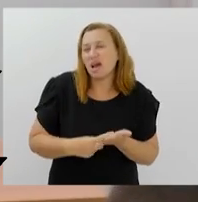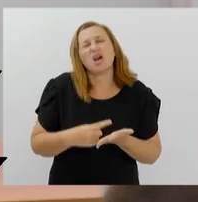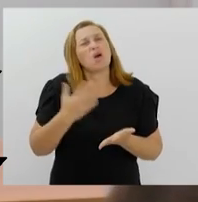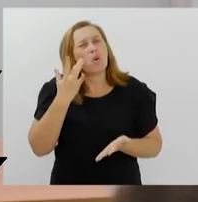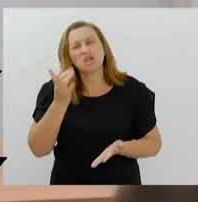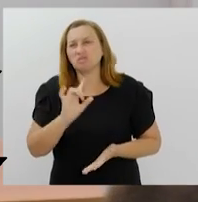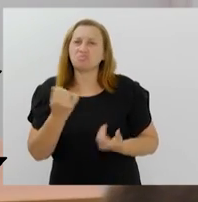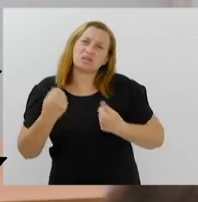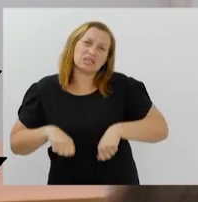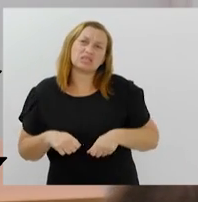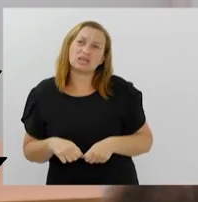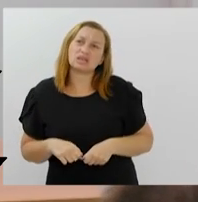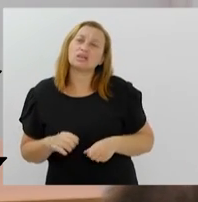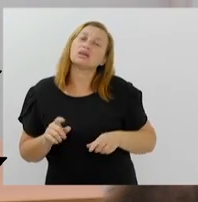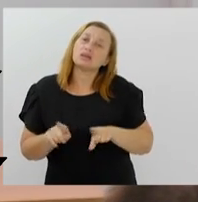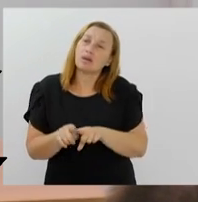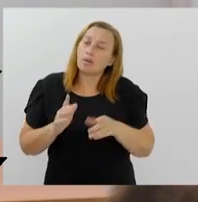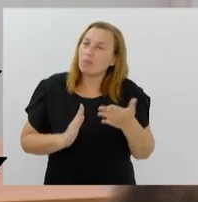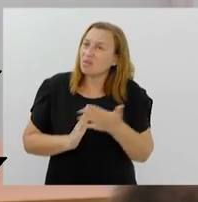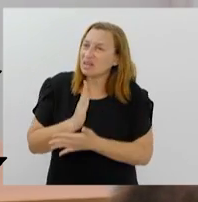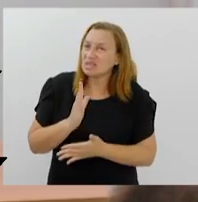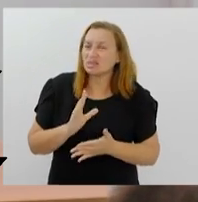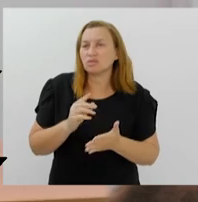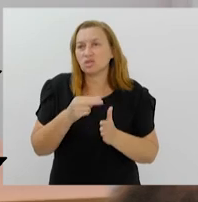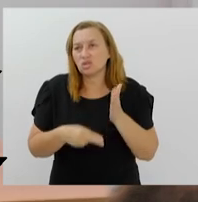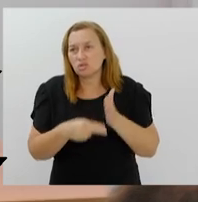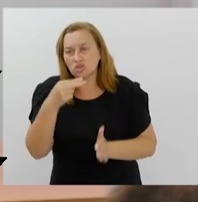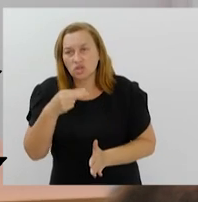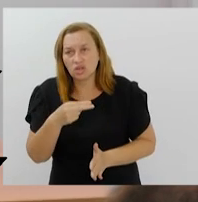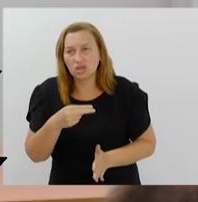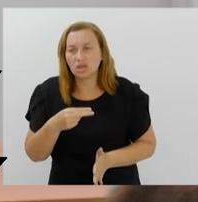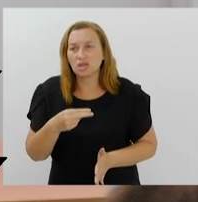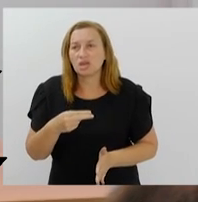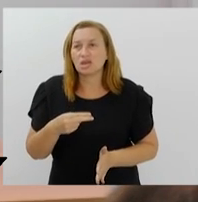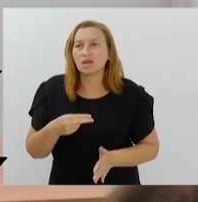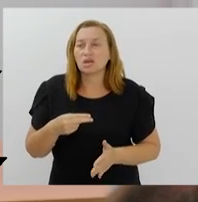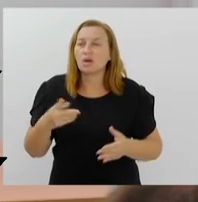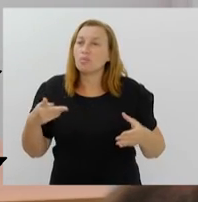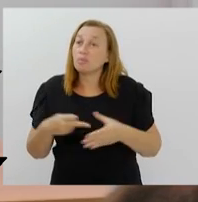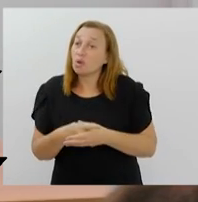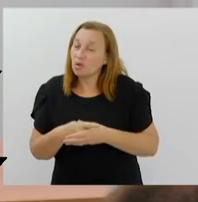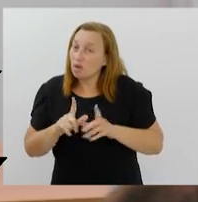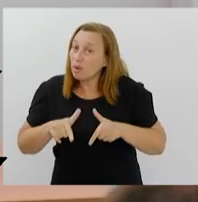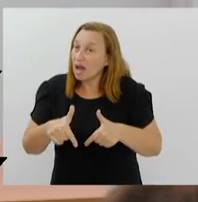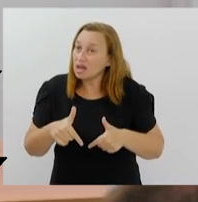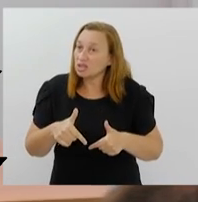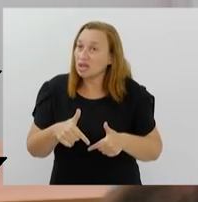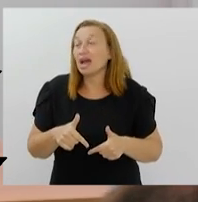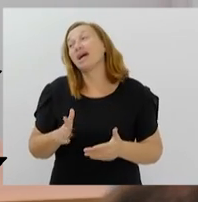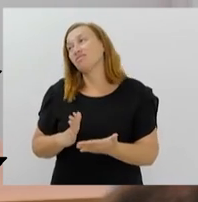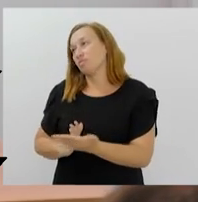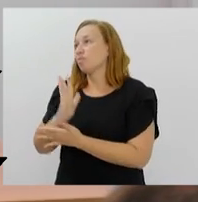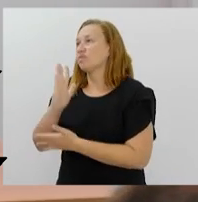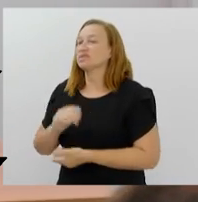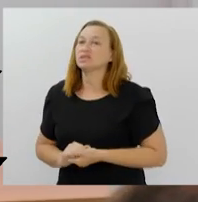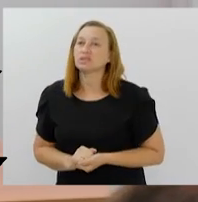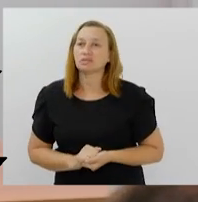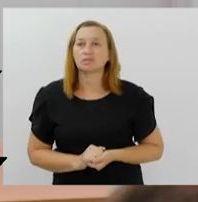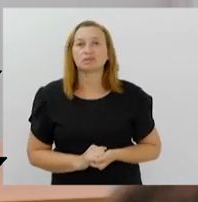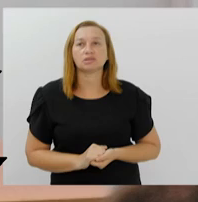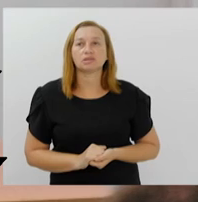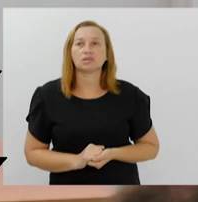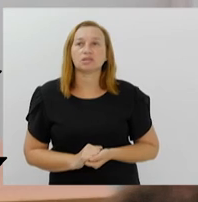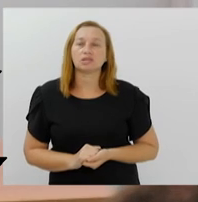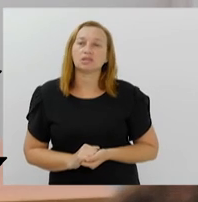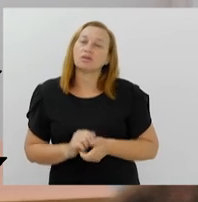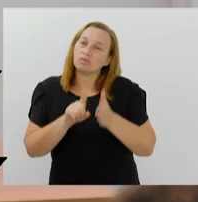de material também para uma cirurgia às vezes não aprova aí o PROCON entra em ação Ah então vamos aprovar decidimos aprovar